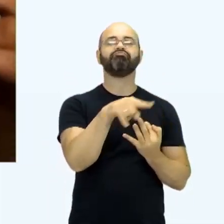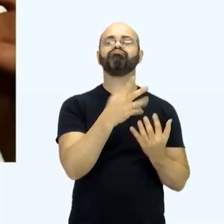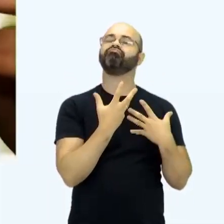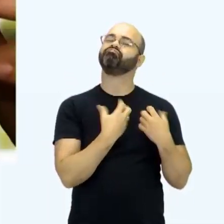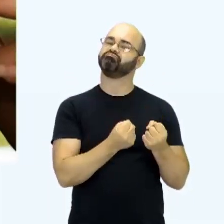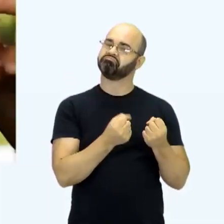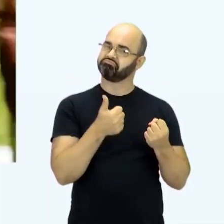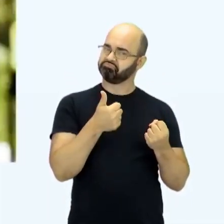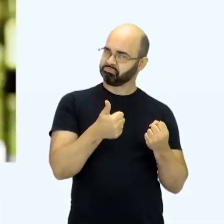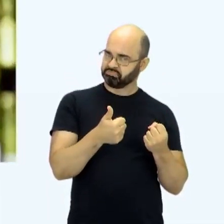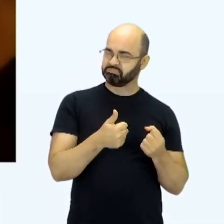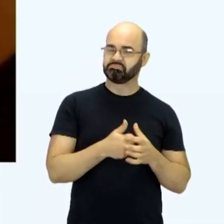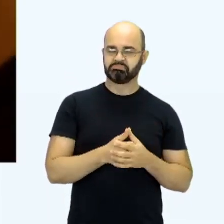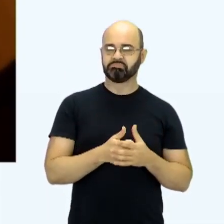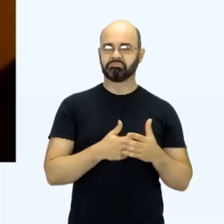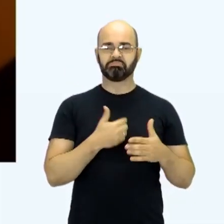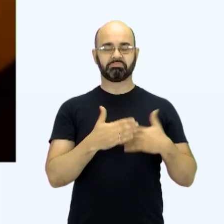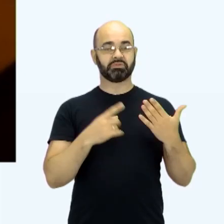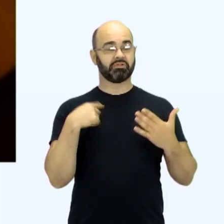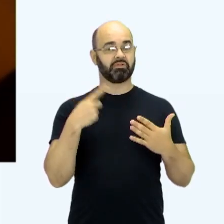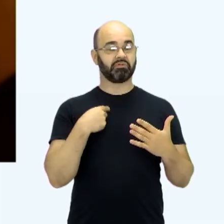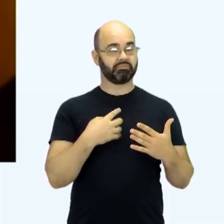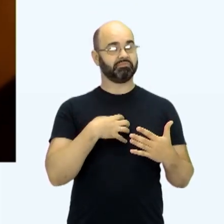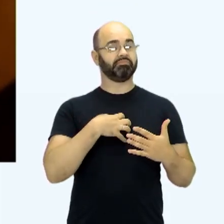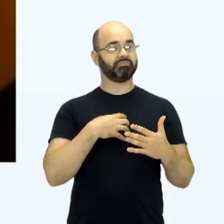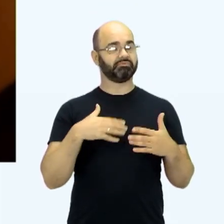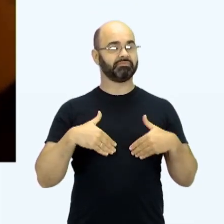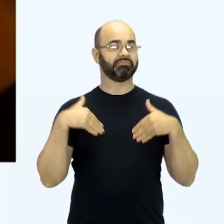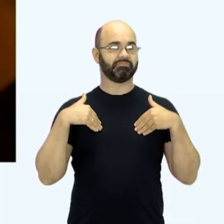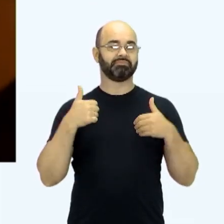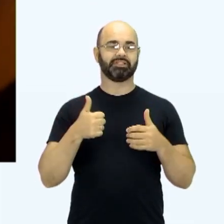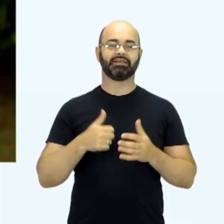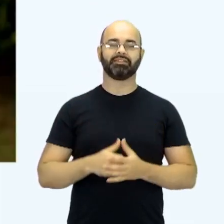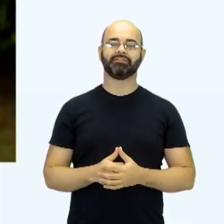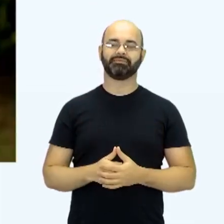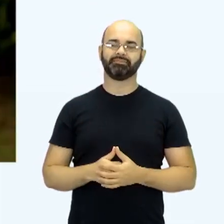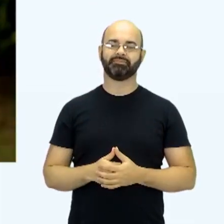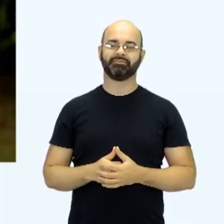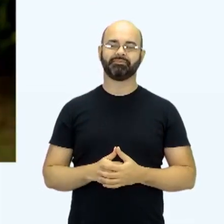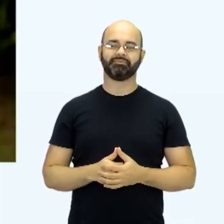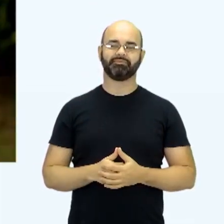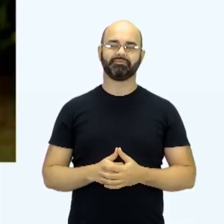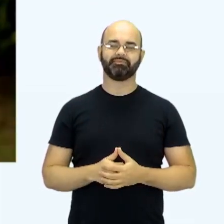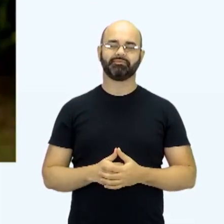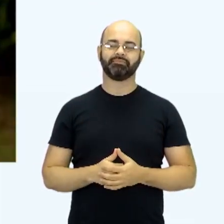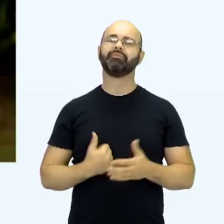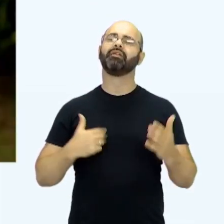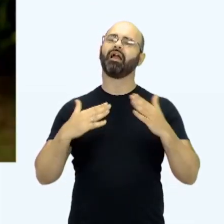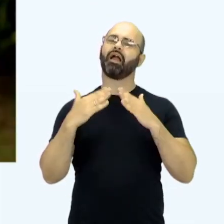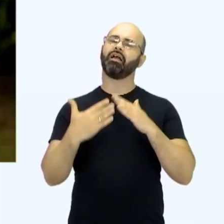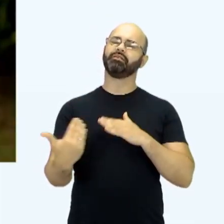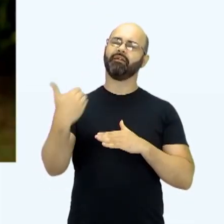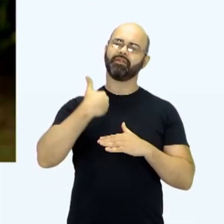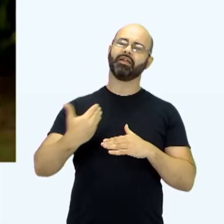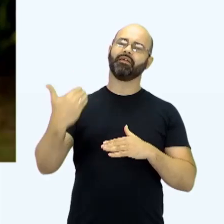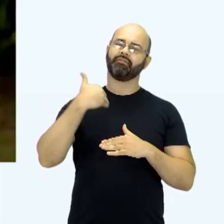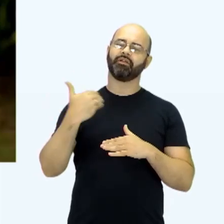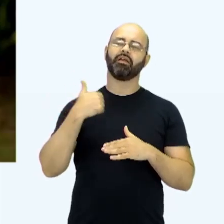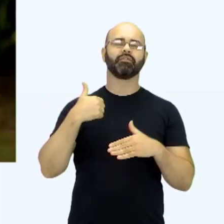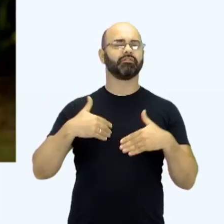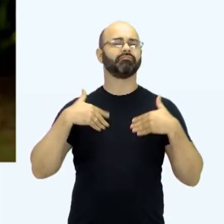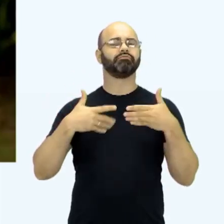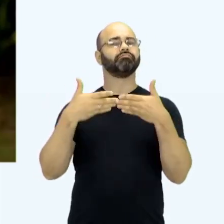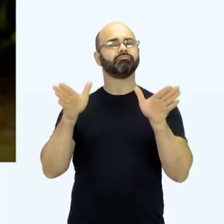até superando nossas expectativas. O povo que vem, sempre vem para minha casa, tem o maior gosto do mundo de receber todos